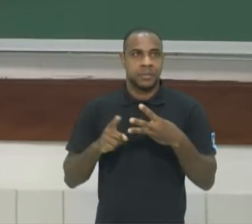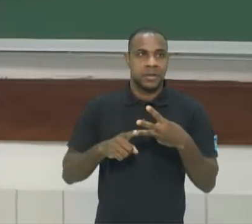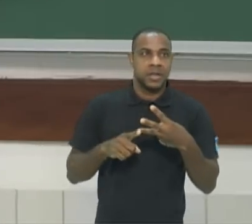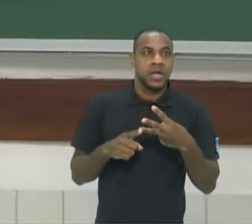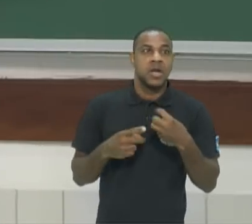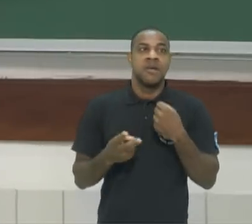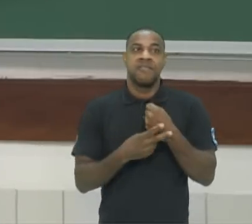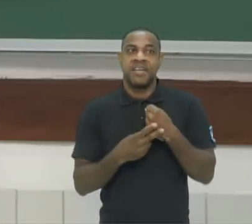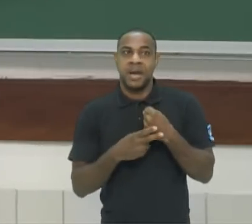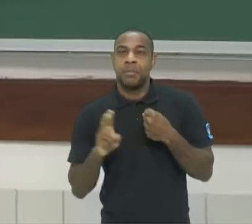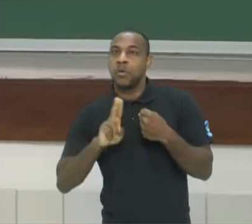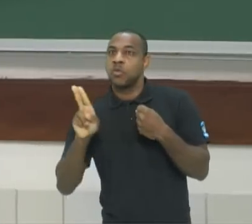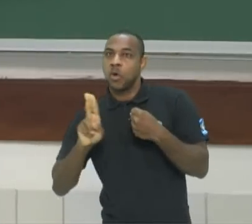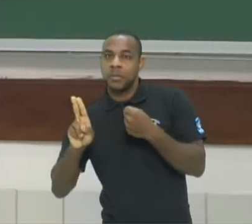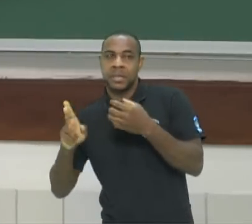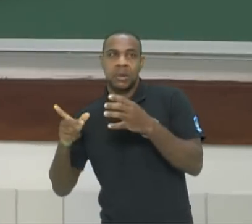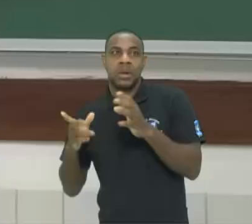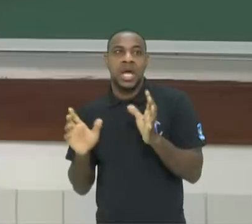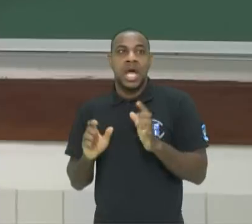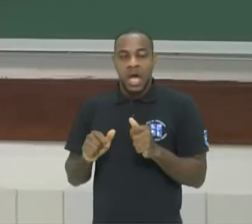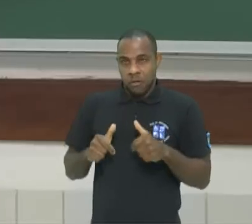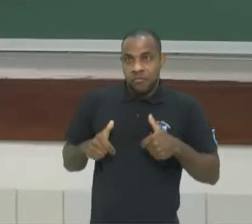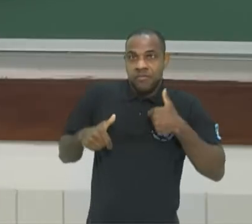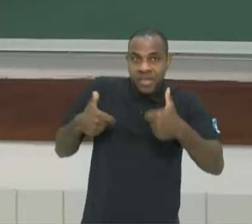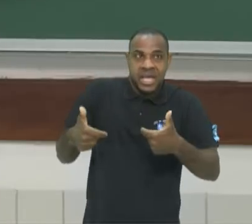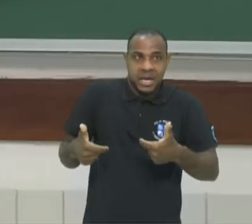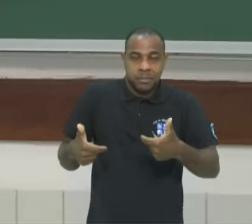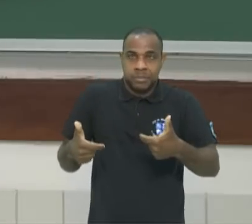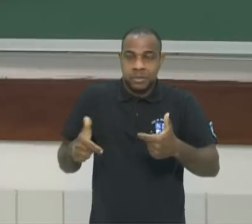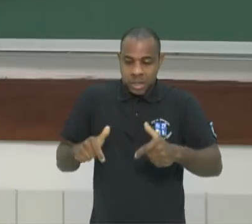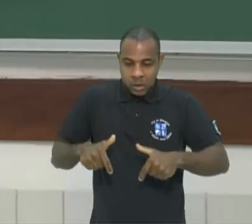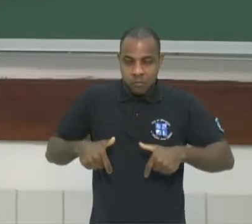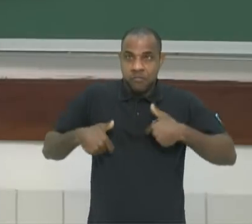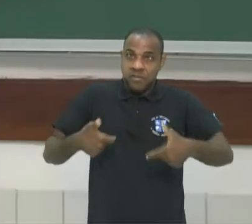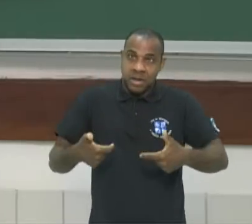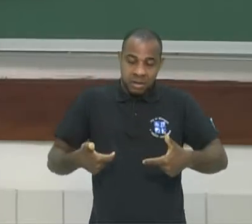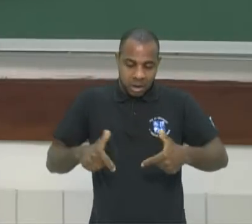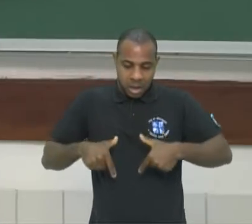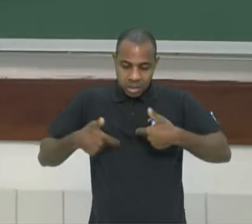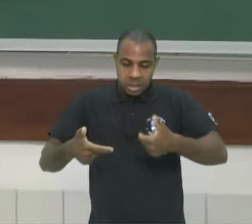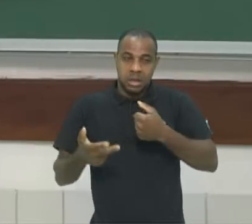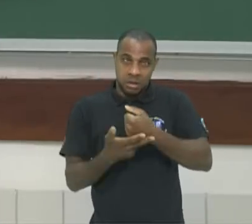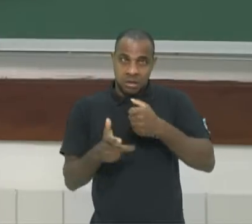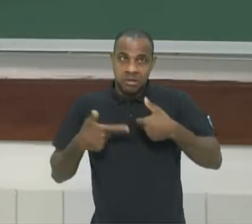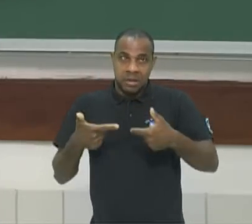nominal é aquele verbo de ação, como o meu predicado verbal,